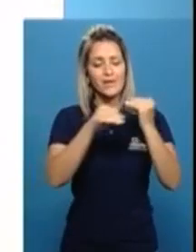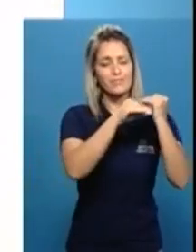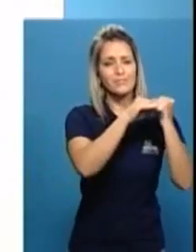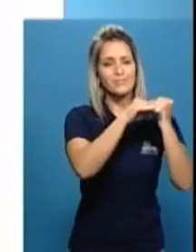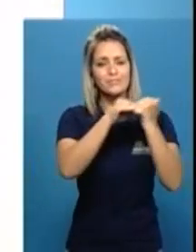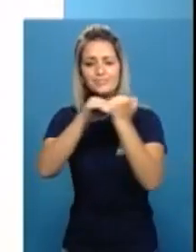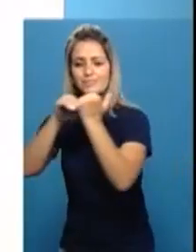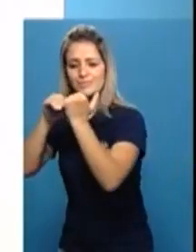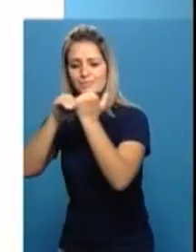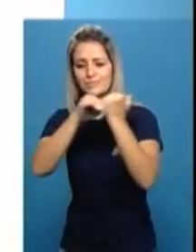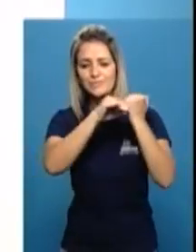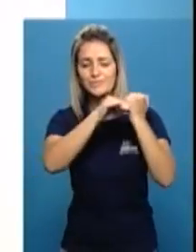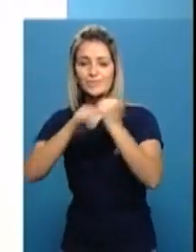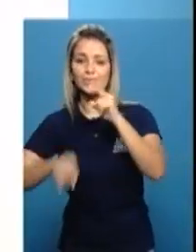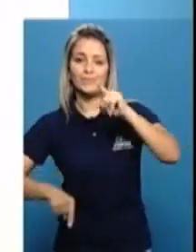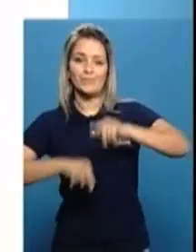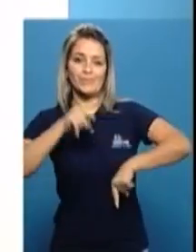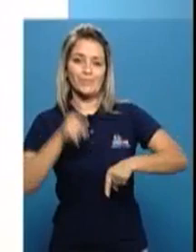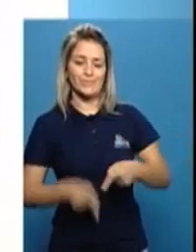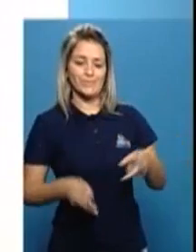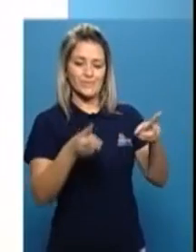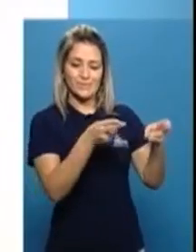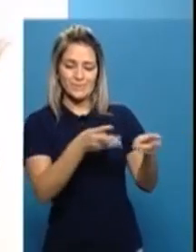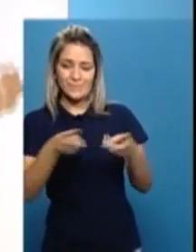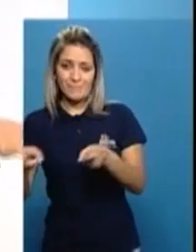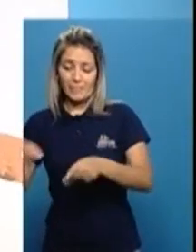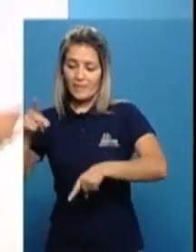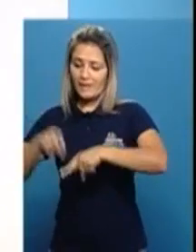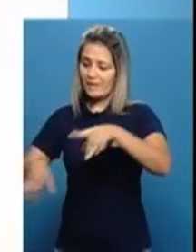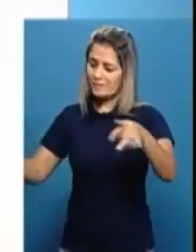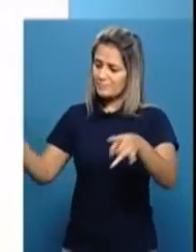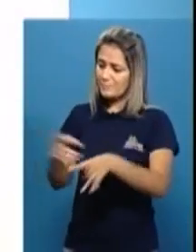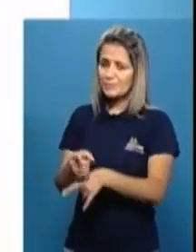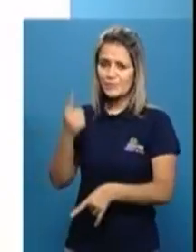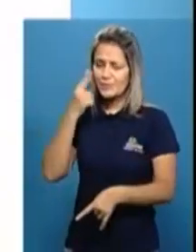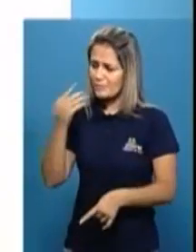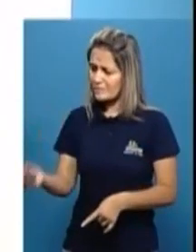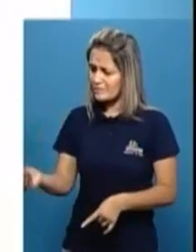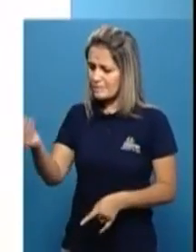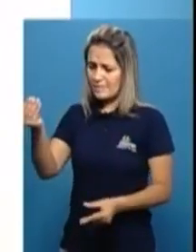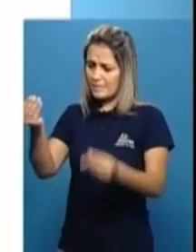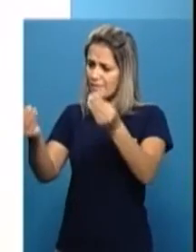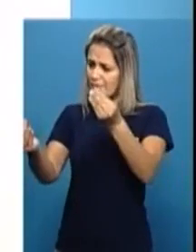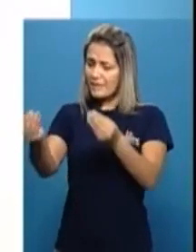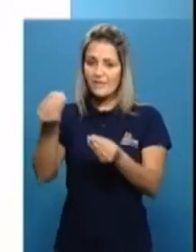na padronização dos produtos acabados. Além da criação de maiores margens de lucro,